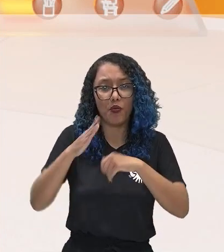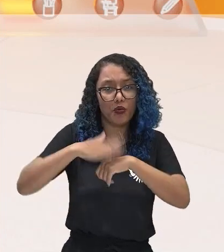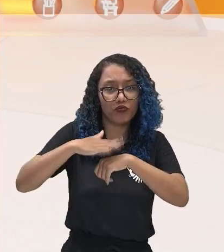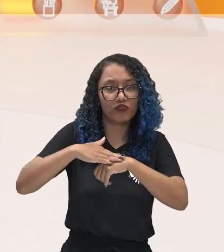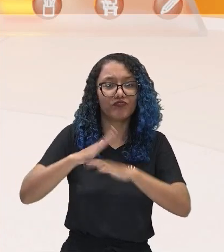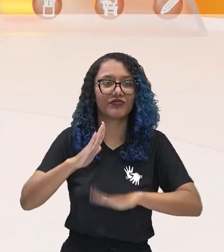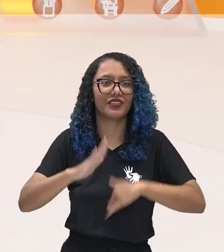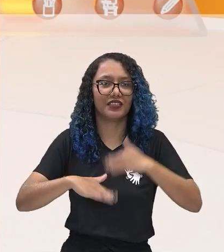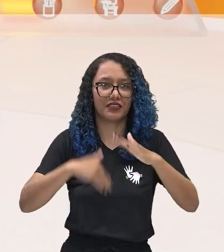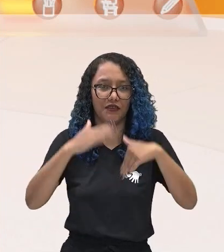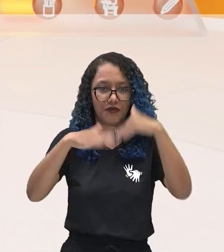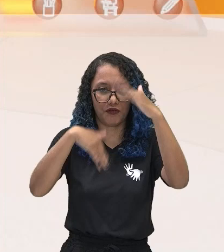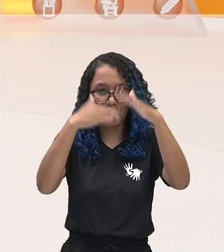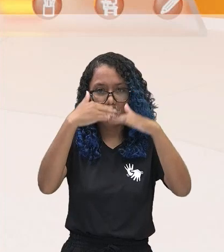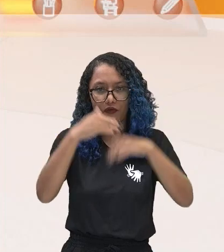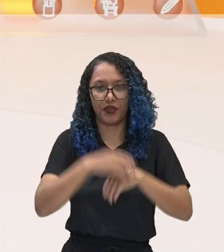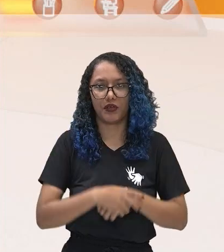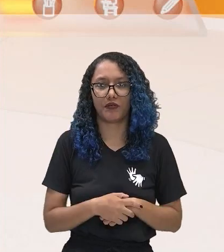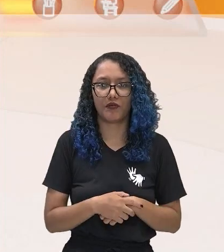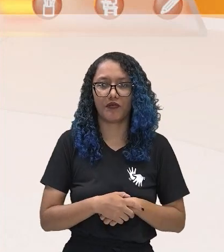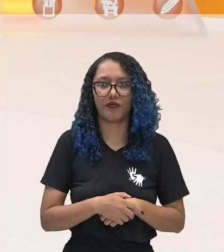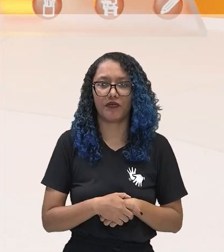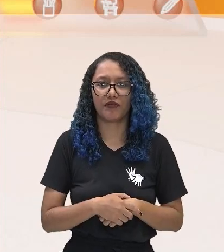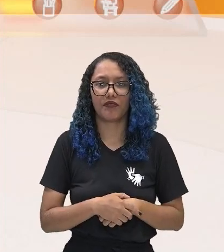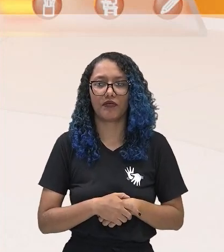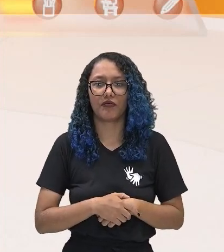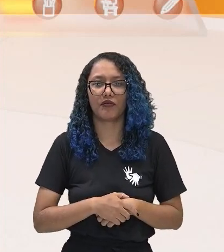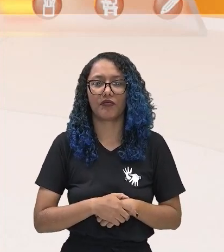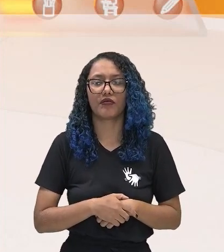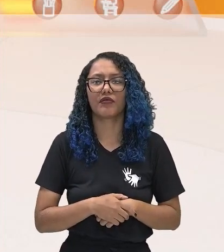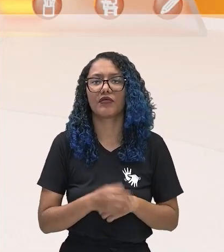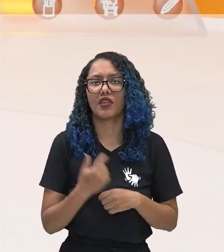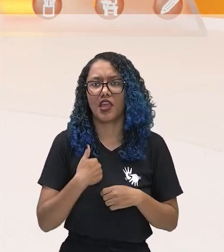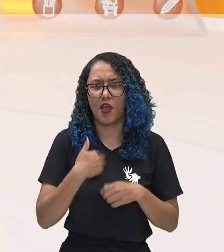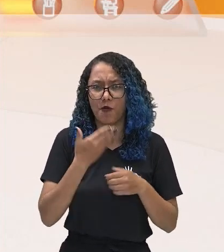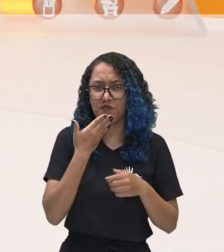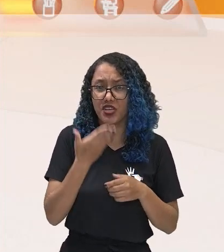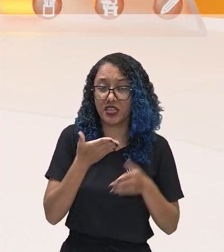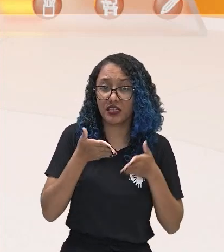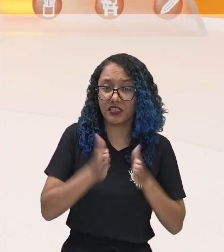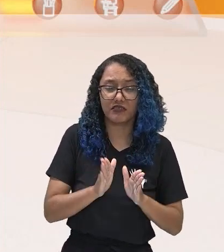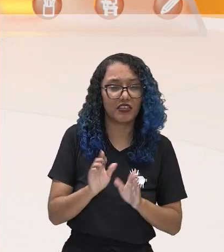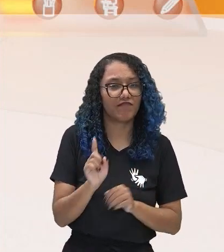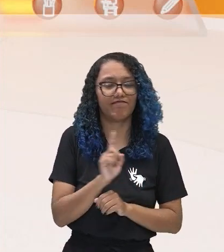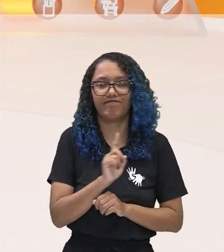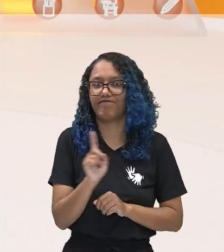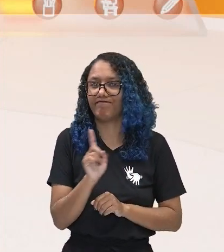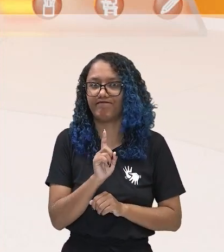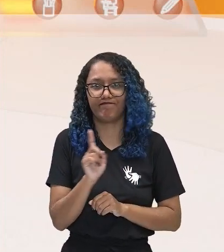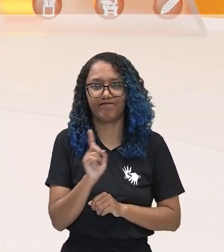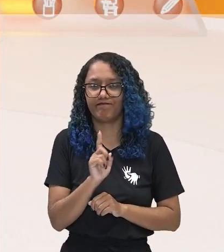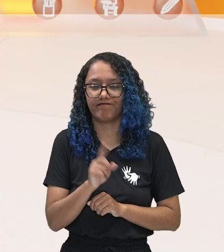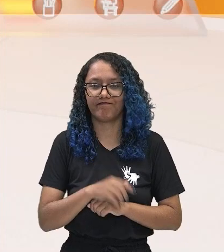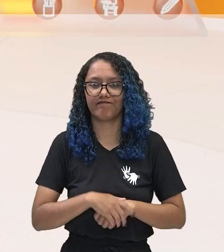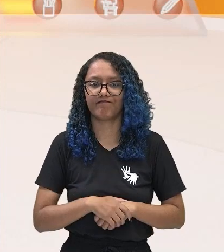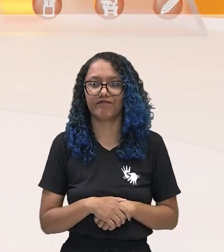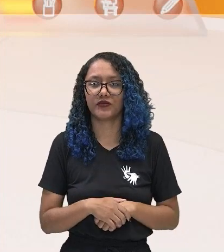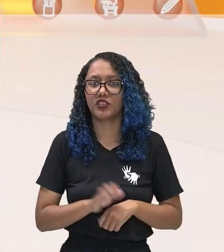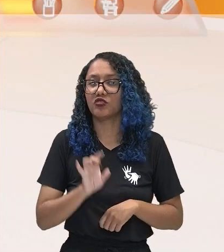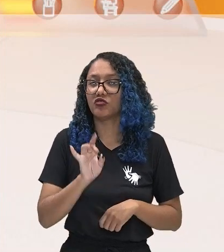que eu existo, eu vou me construir. Eu não pedi para nascer, eu fui jogado, eu fui lançado a esse mundo aí. Não